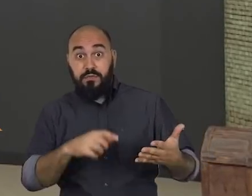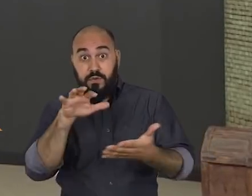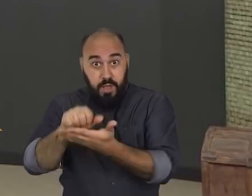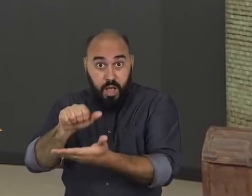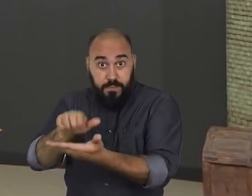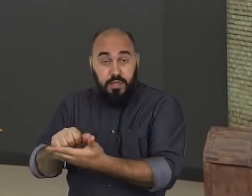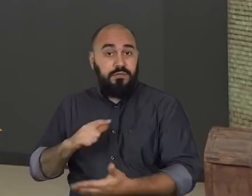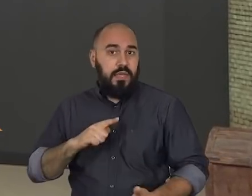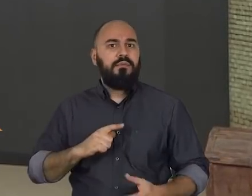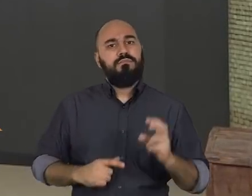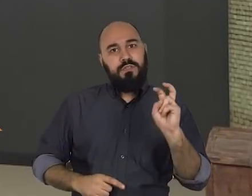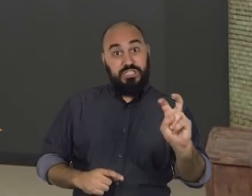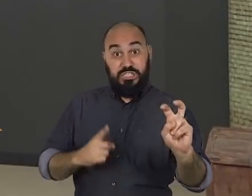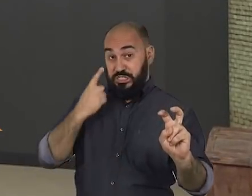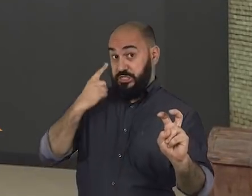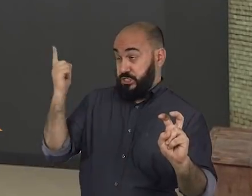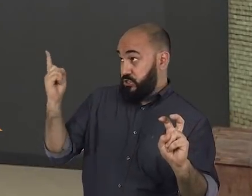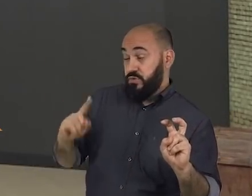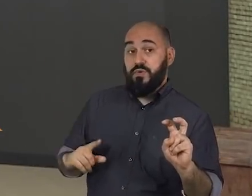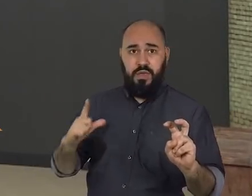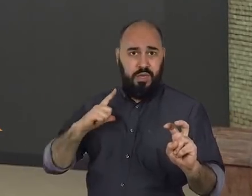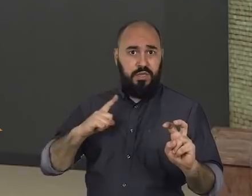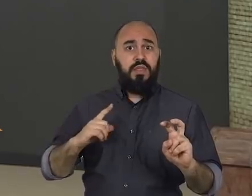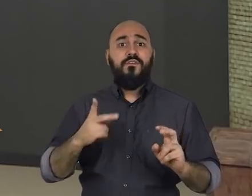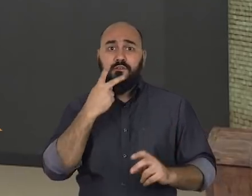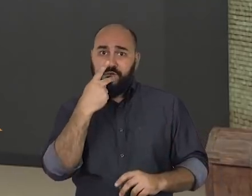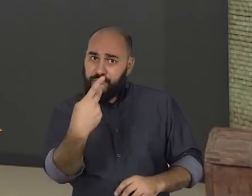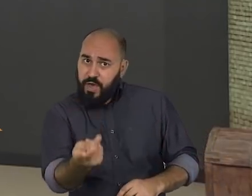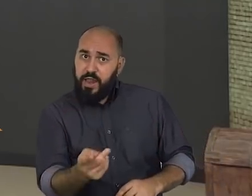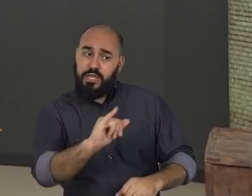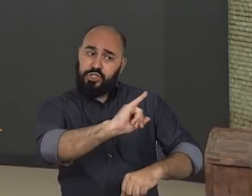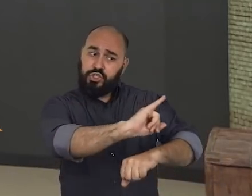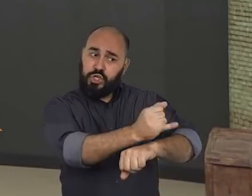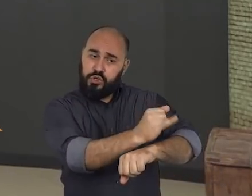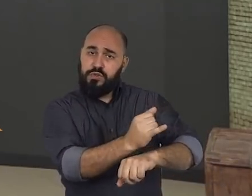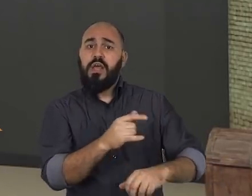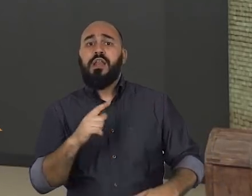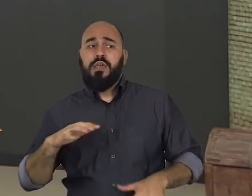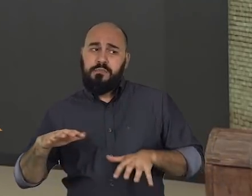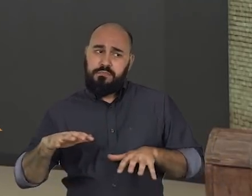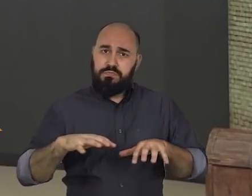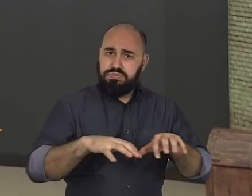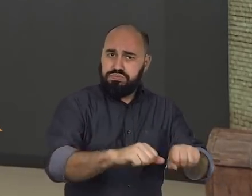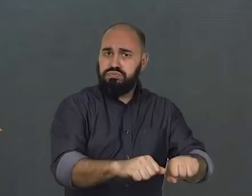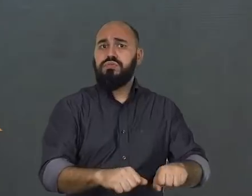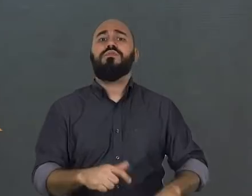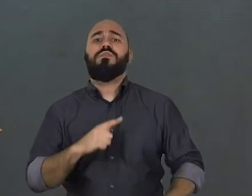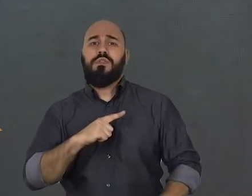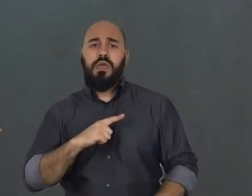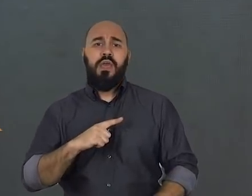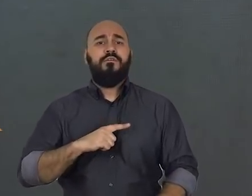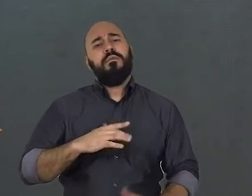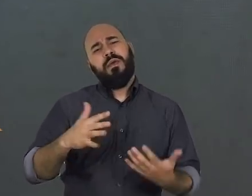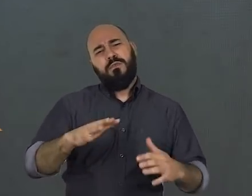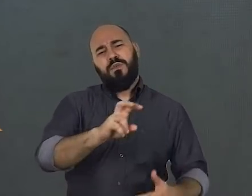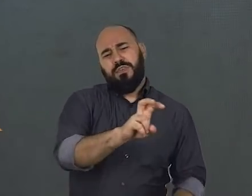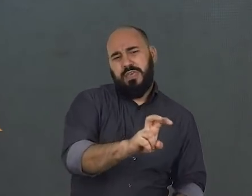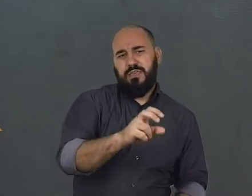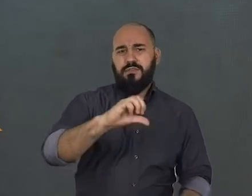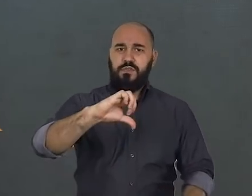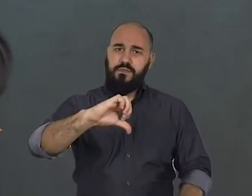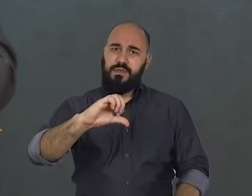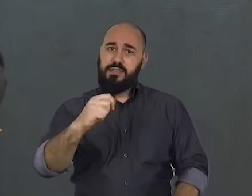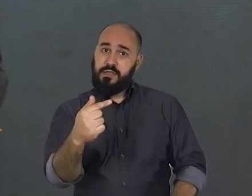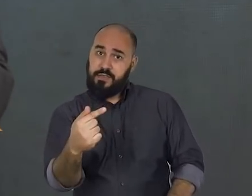da Babilônia. E ele cita o cerco de Jerusalém no que equivaleria ao nosso calendário em 597